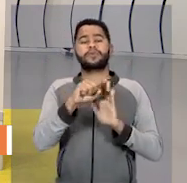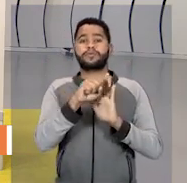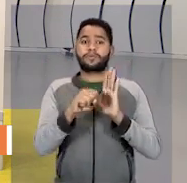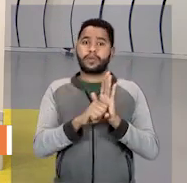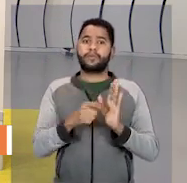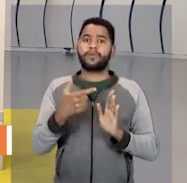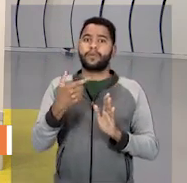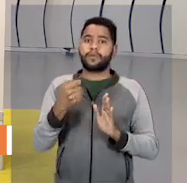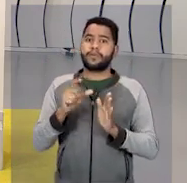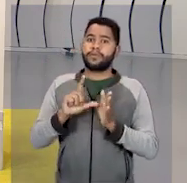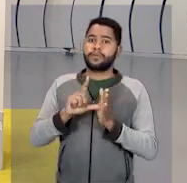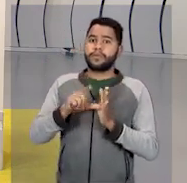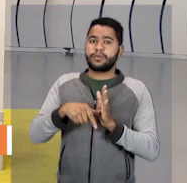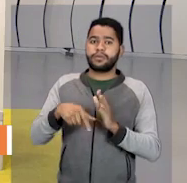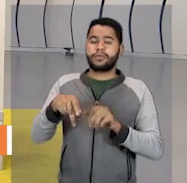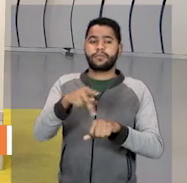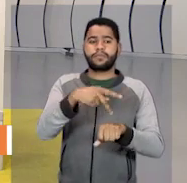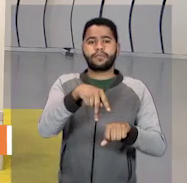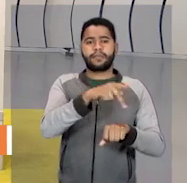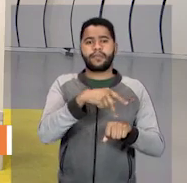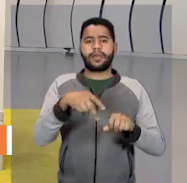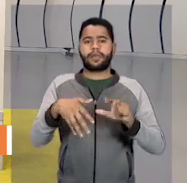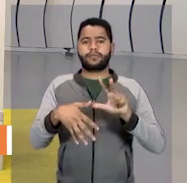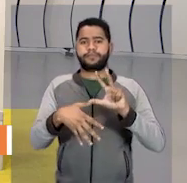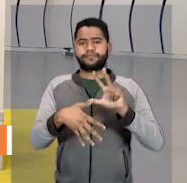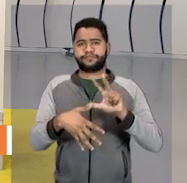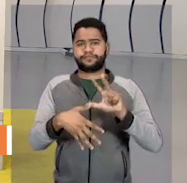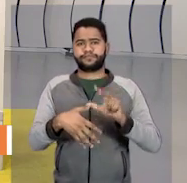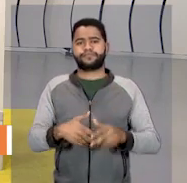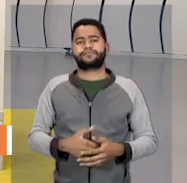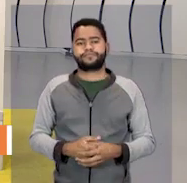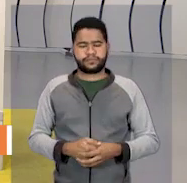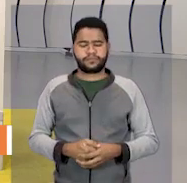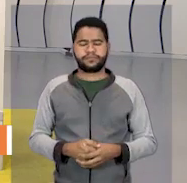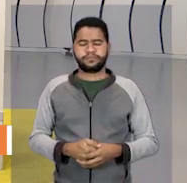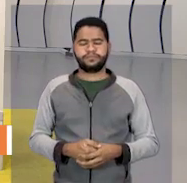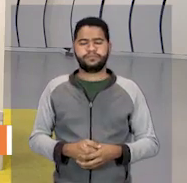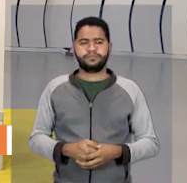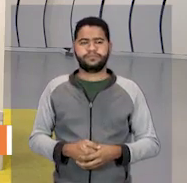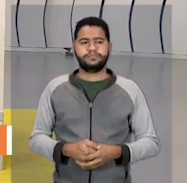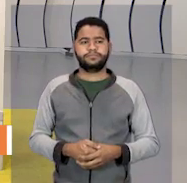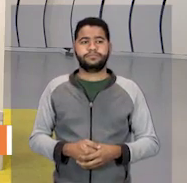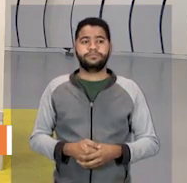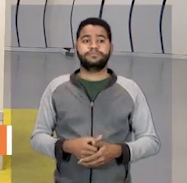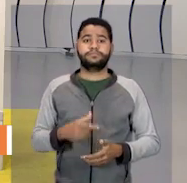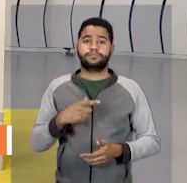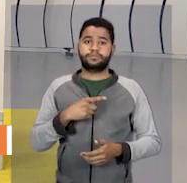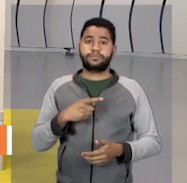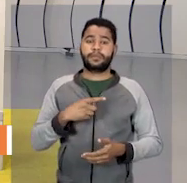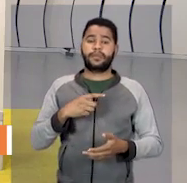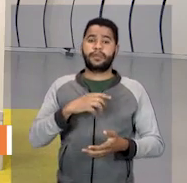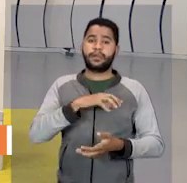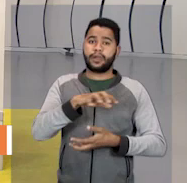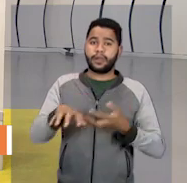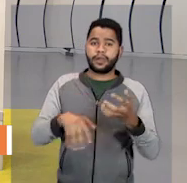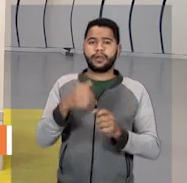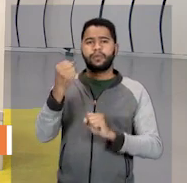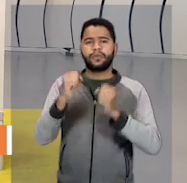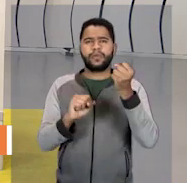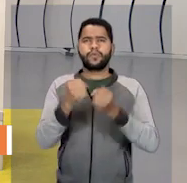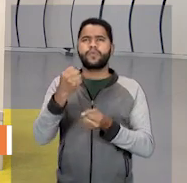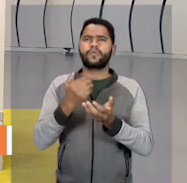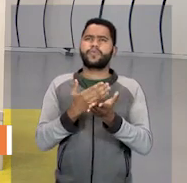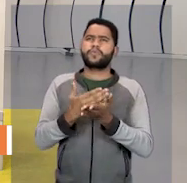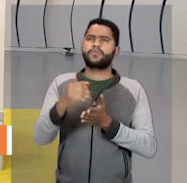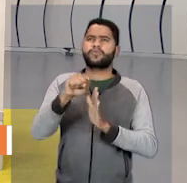mais tardia, nos países latino-americanos, ok? E aí, né, em vista que a Revolução Industrial começou lá no século